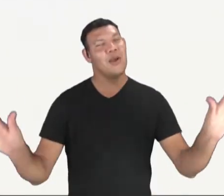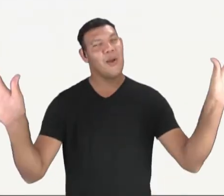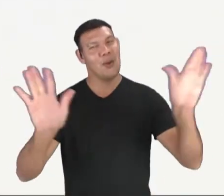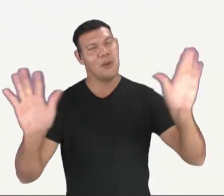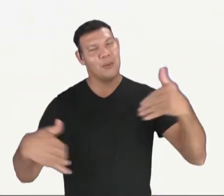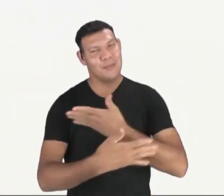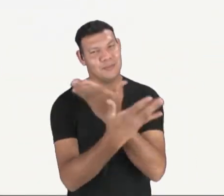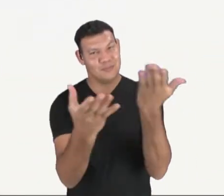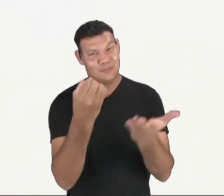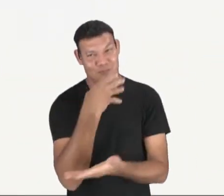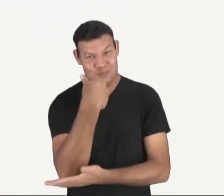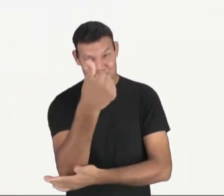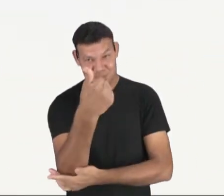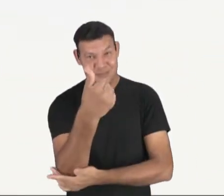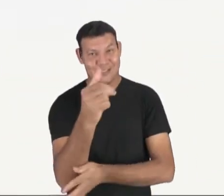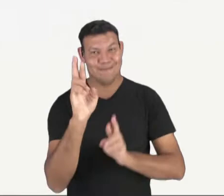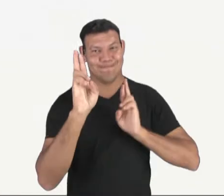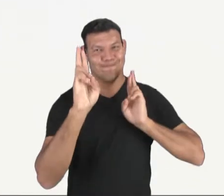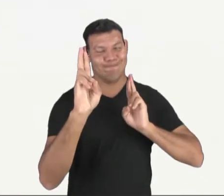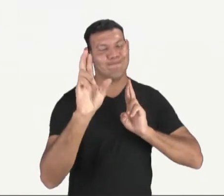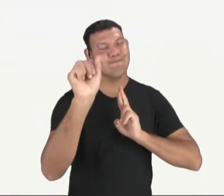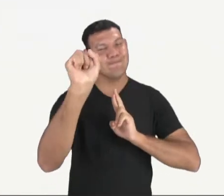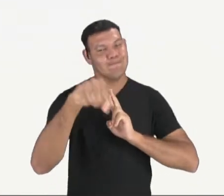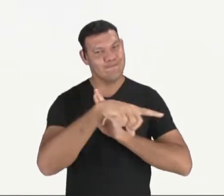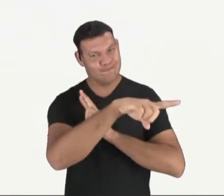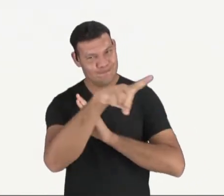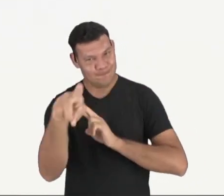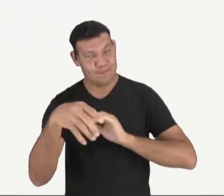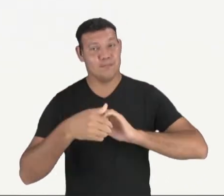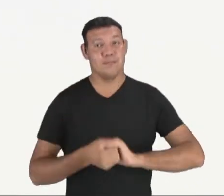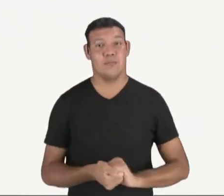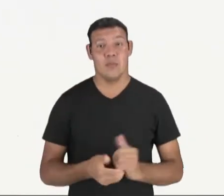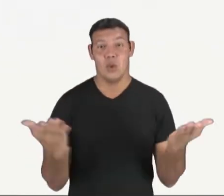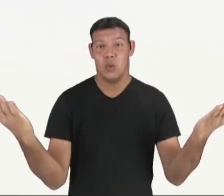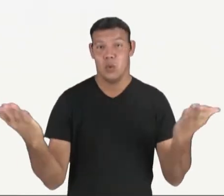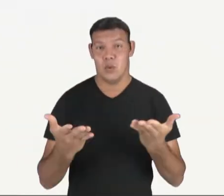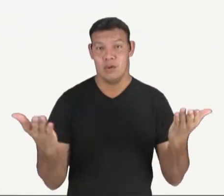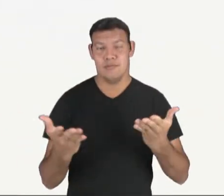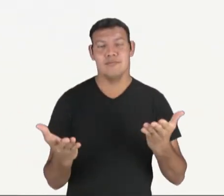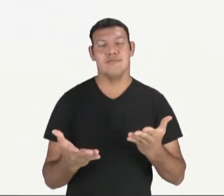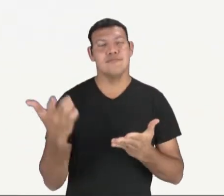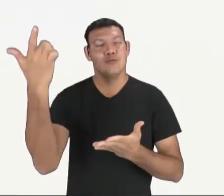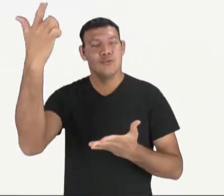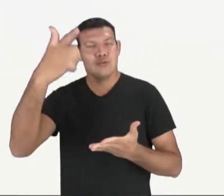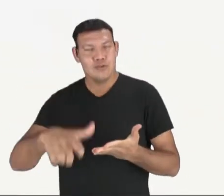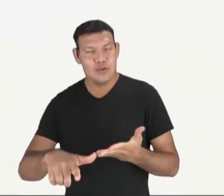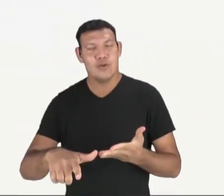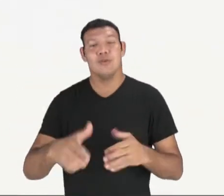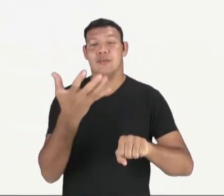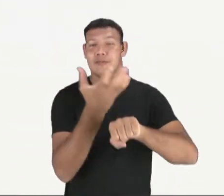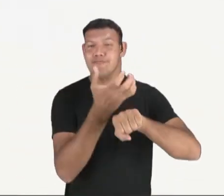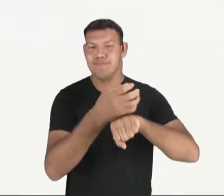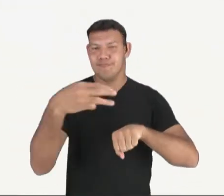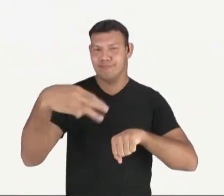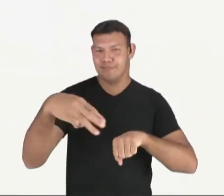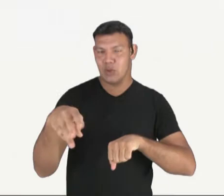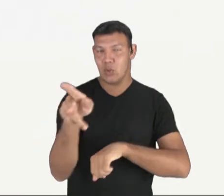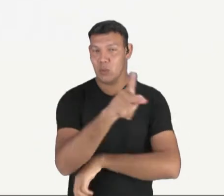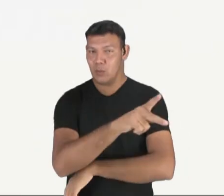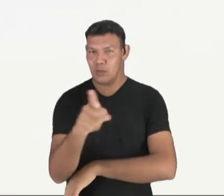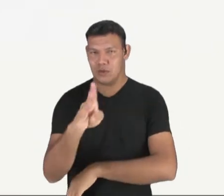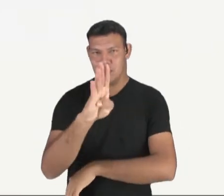Olá, pessoal, tudo bem? Eu espero que esteja tudo bem com vocês. Hoje nós vamos a mais uma aula de matemática. Meu nome é